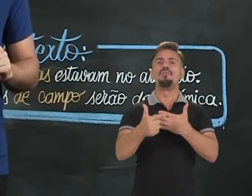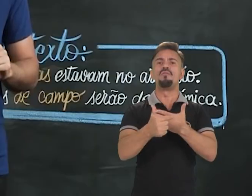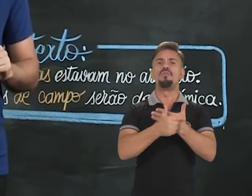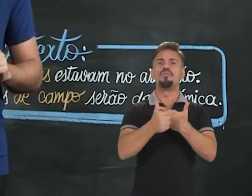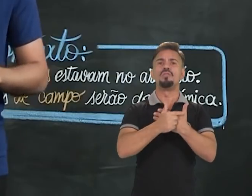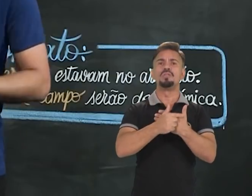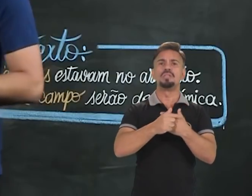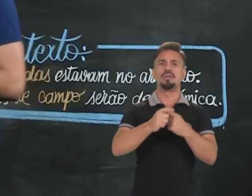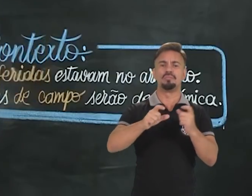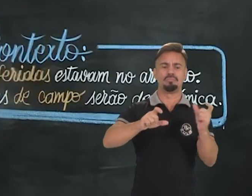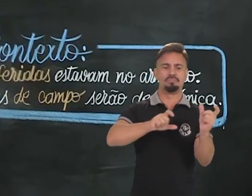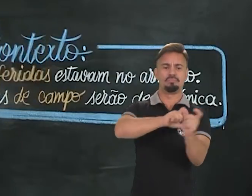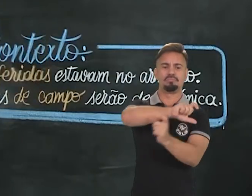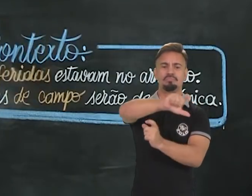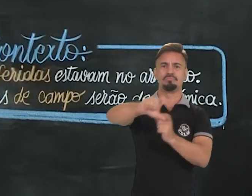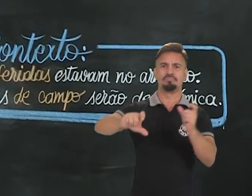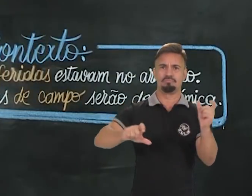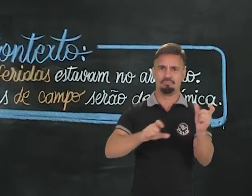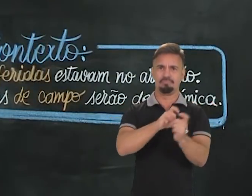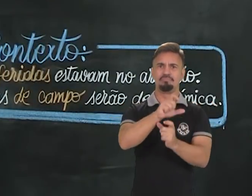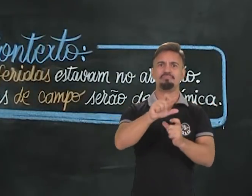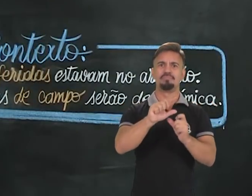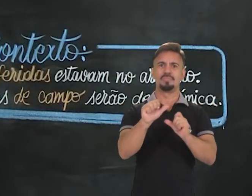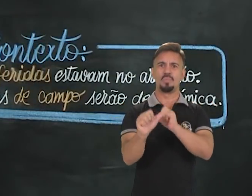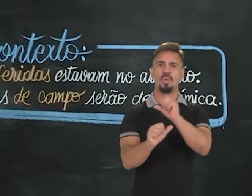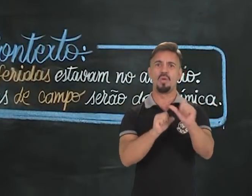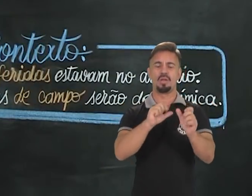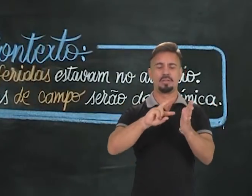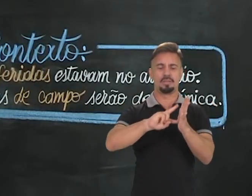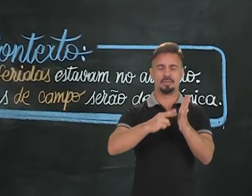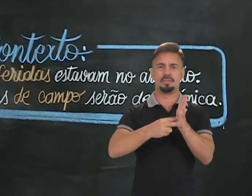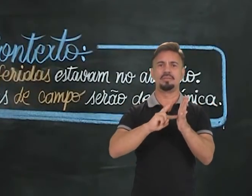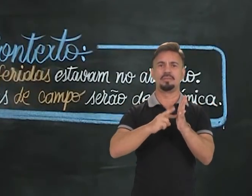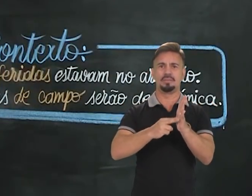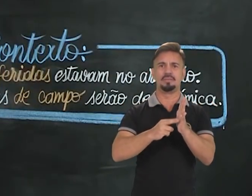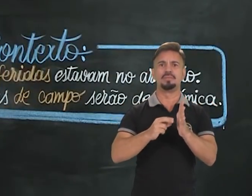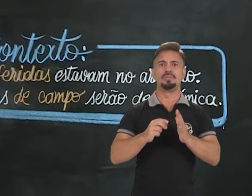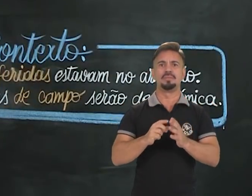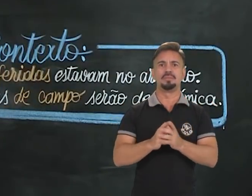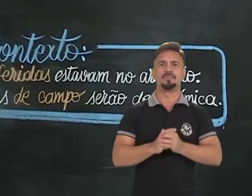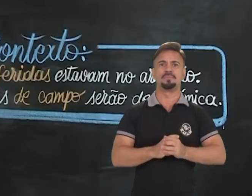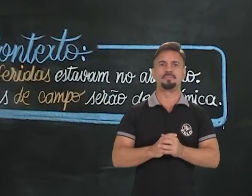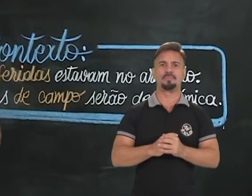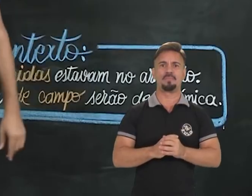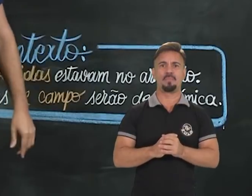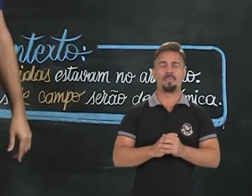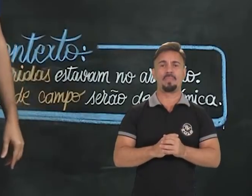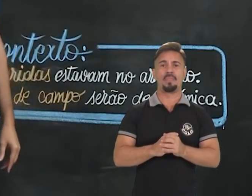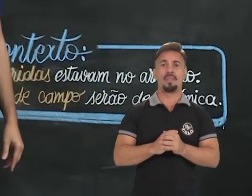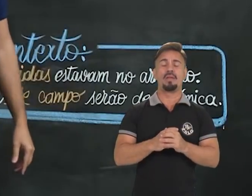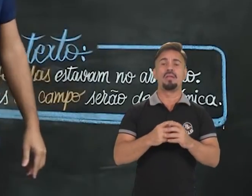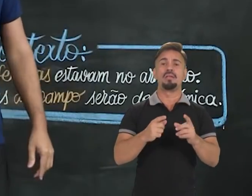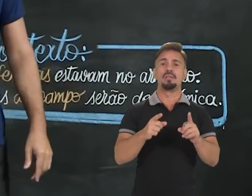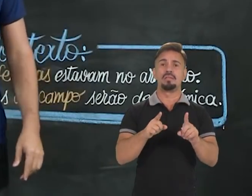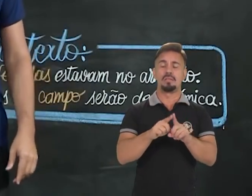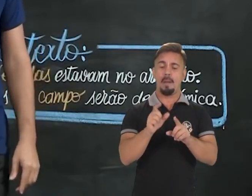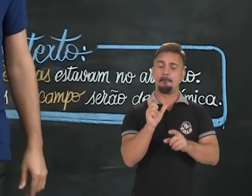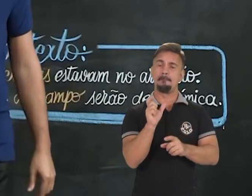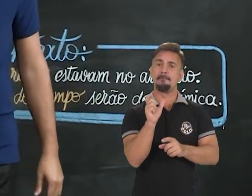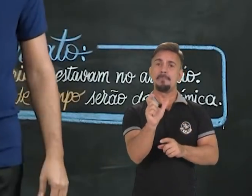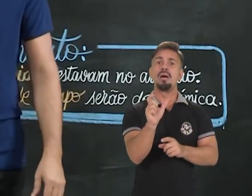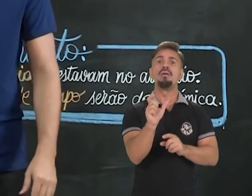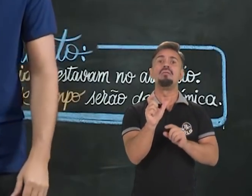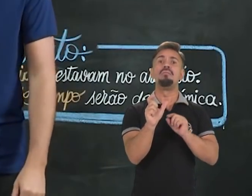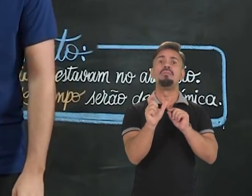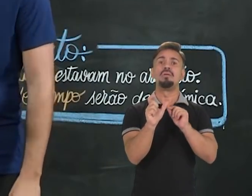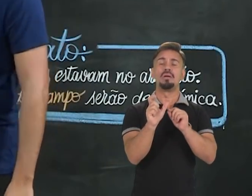é transitar ao redor, modificar a significação do substantivo. Não por acaso eles estão aqui ao redor dessa